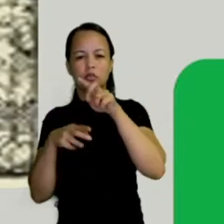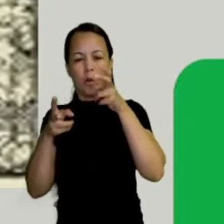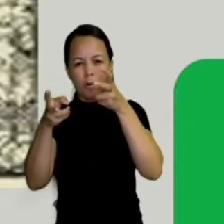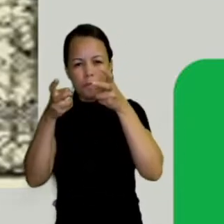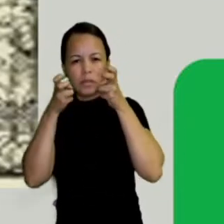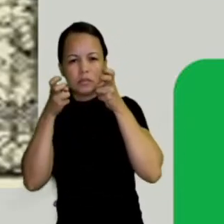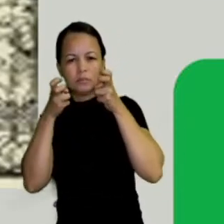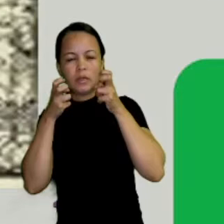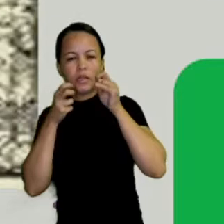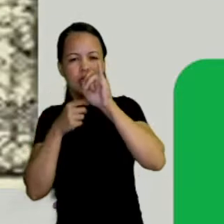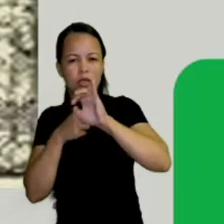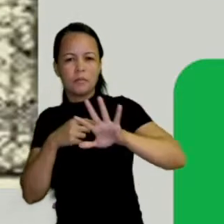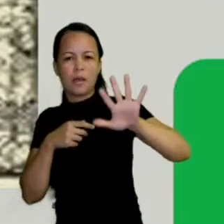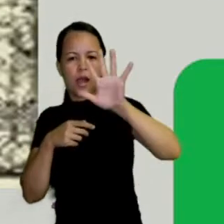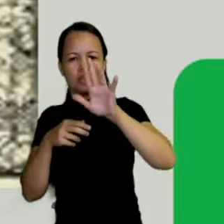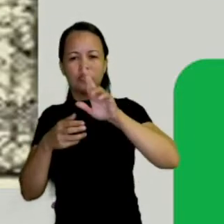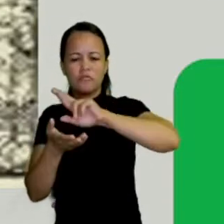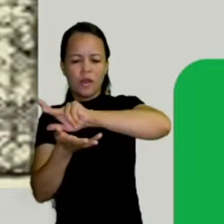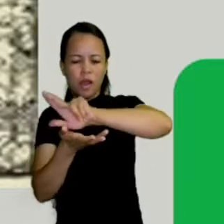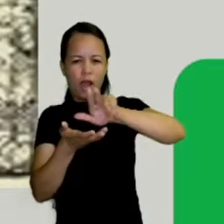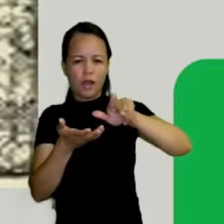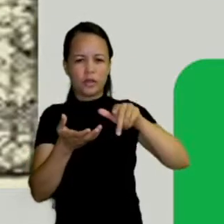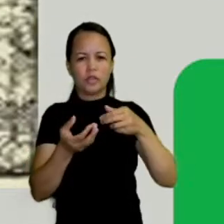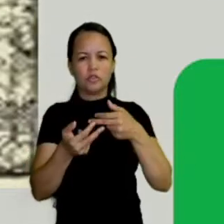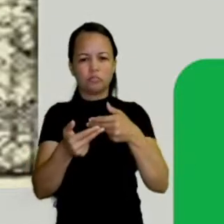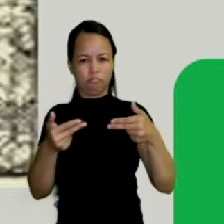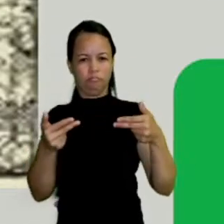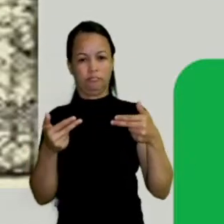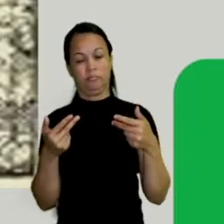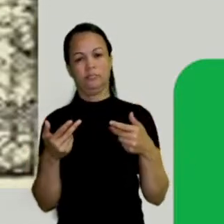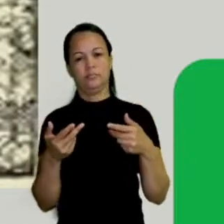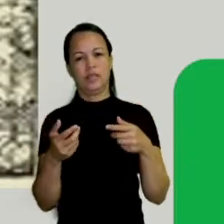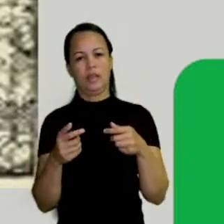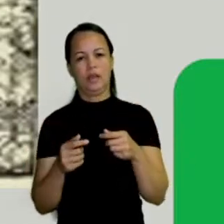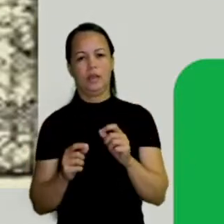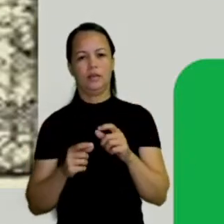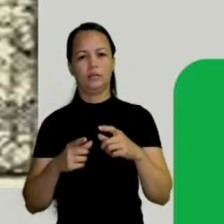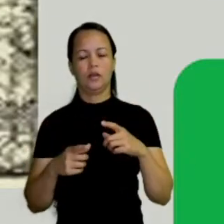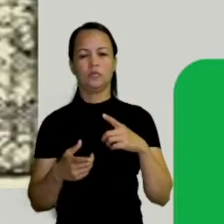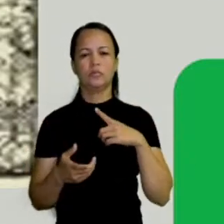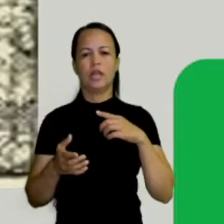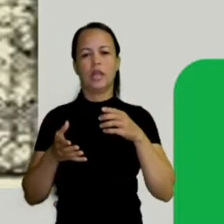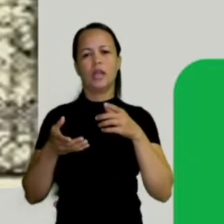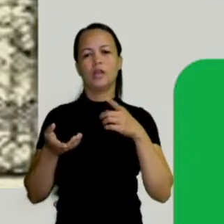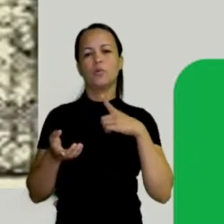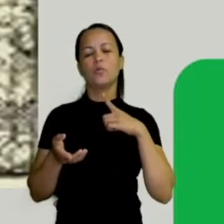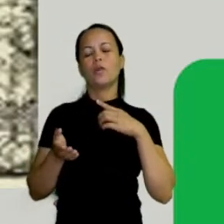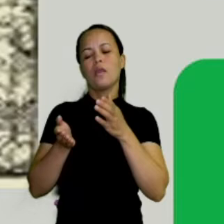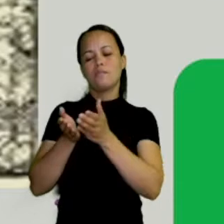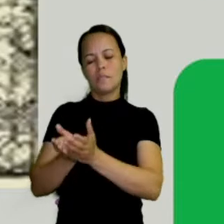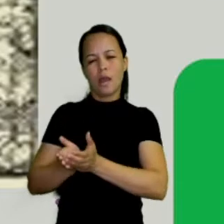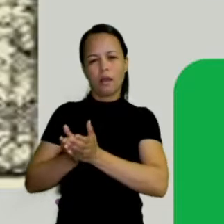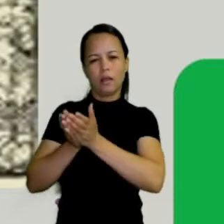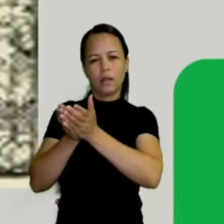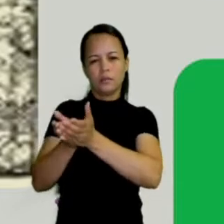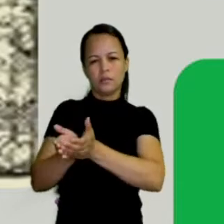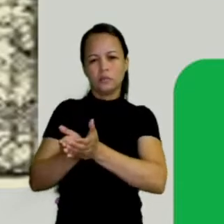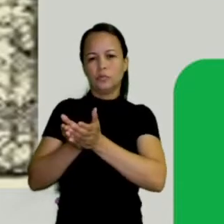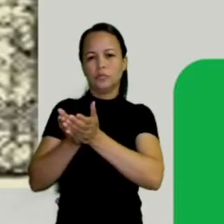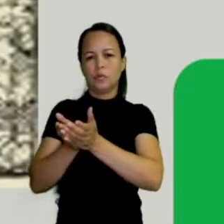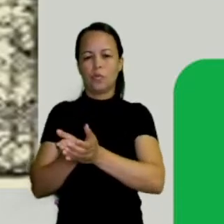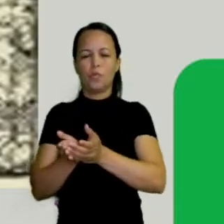enxergar diversas situações. Eu vou dar umas dicas aqui, ó. Aqui aparecem algumas embarcações. Então ali